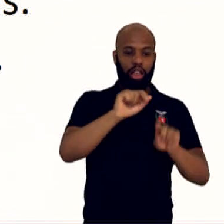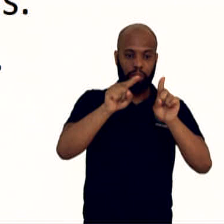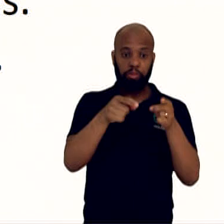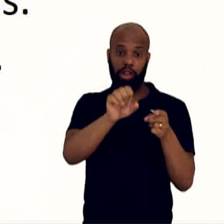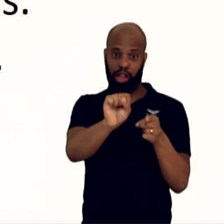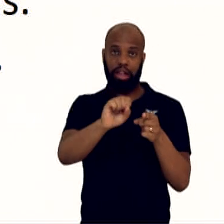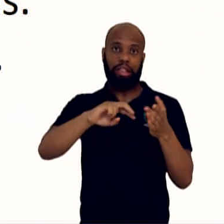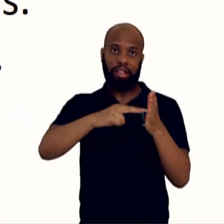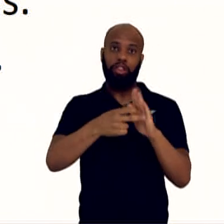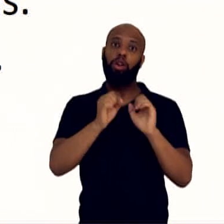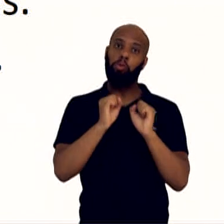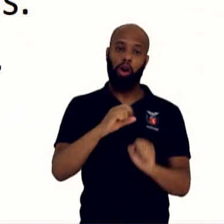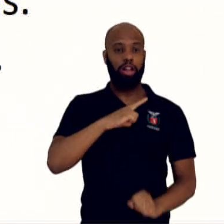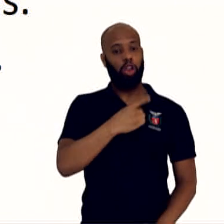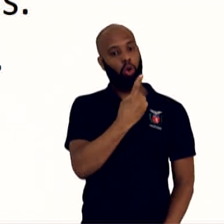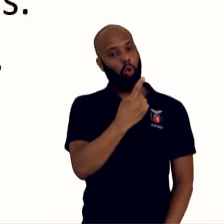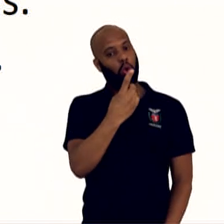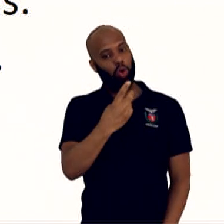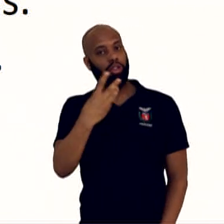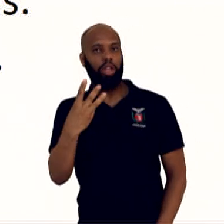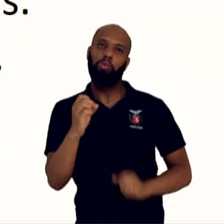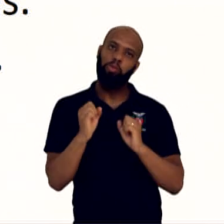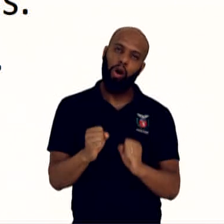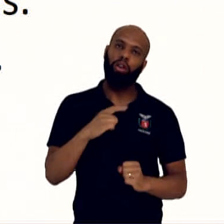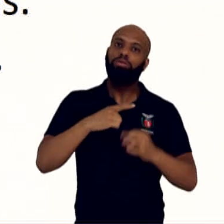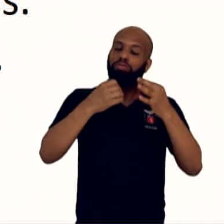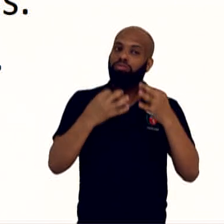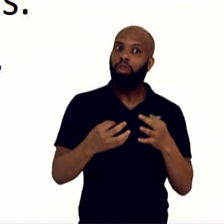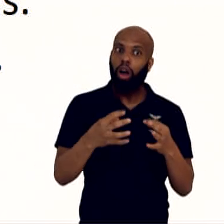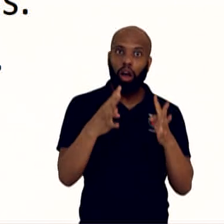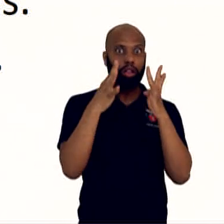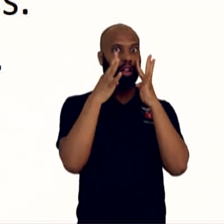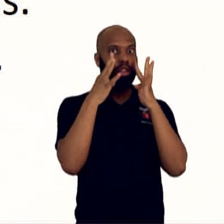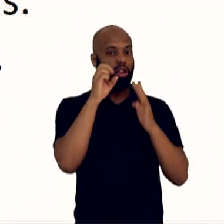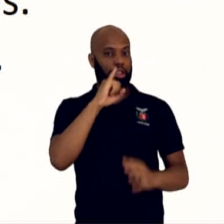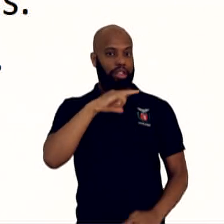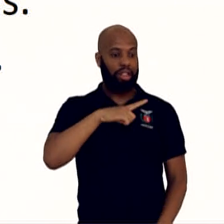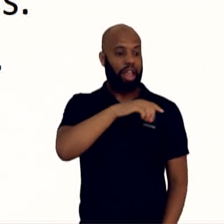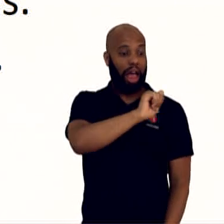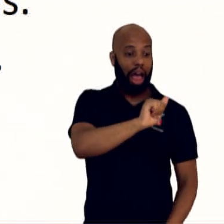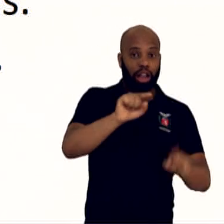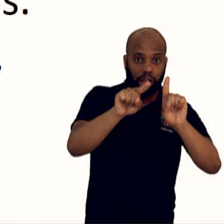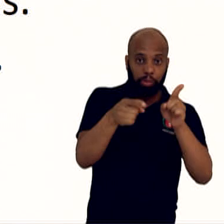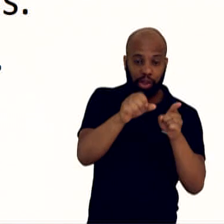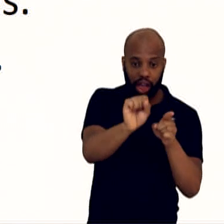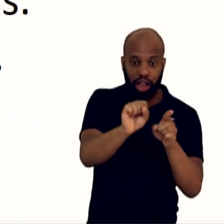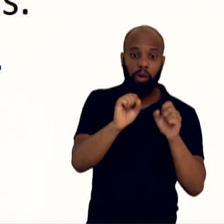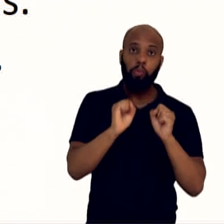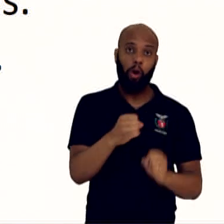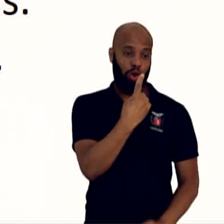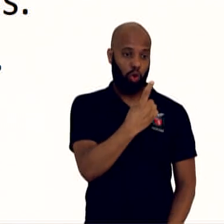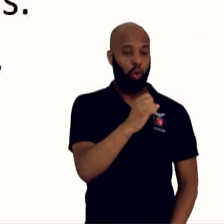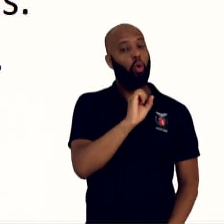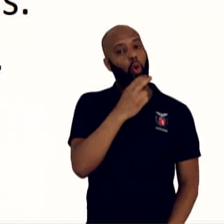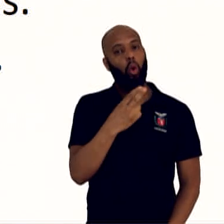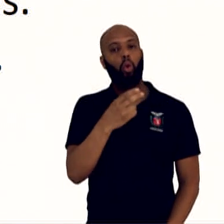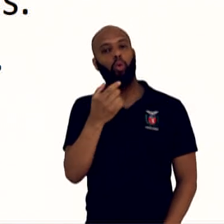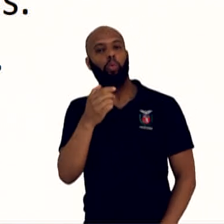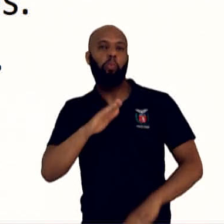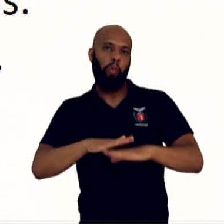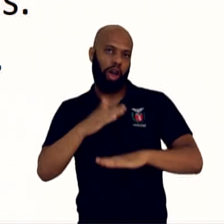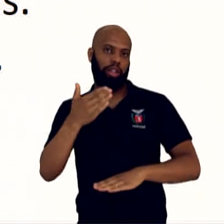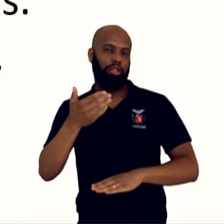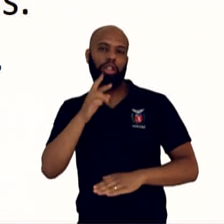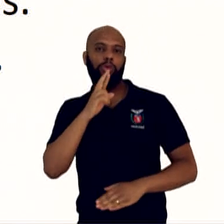parênteses, né, que tem um S. Então, sempre preste atenção quando tiver assim, esse tipo de questão, que pode ser uma ou pode ser mais